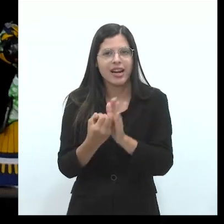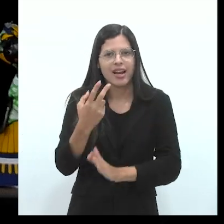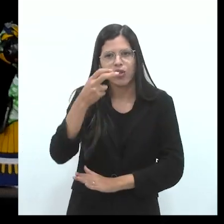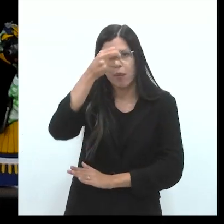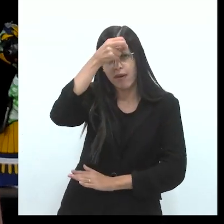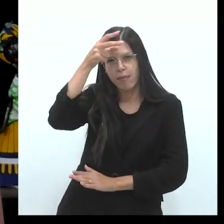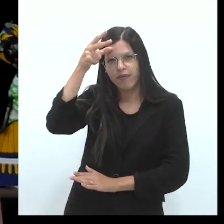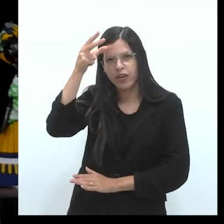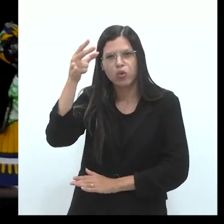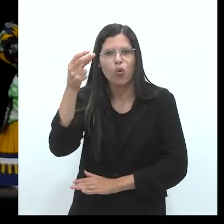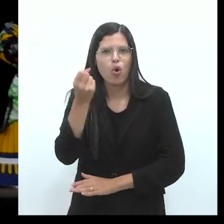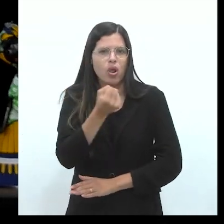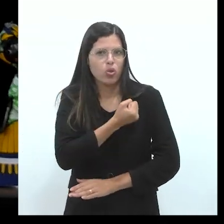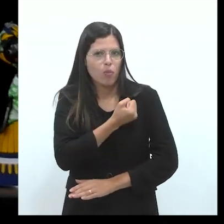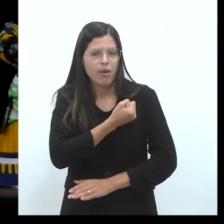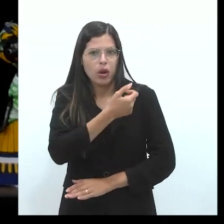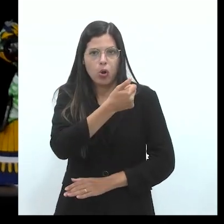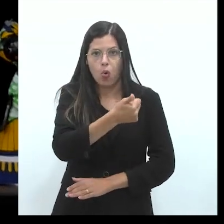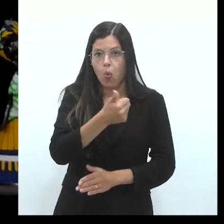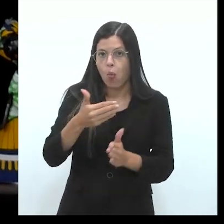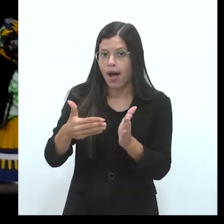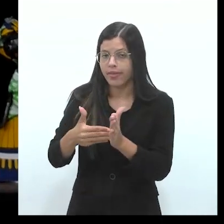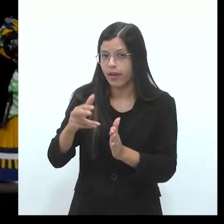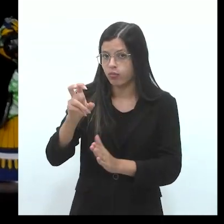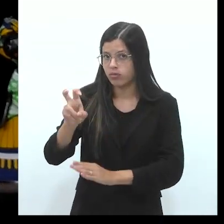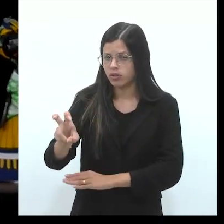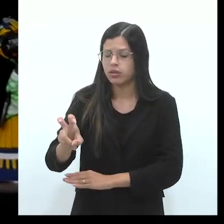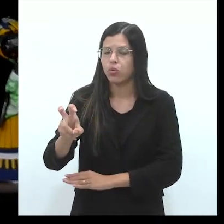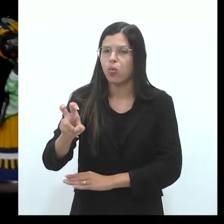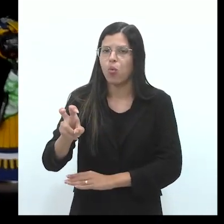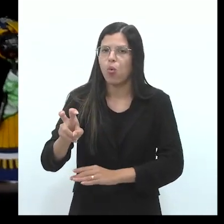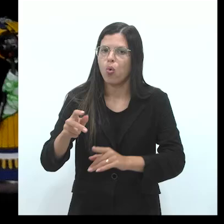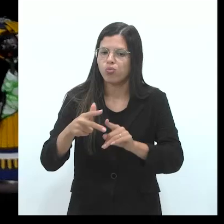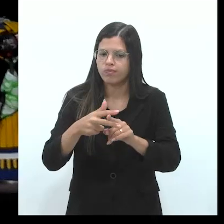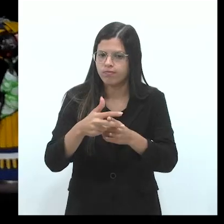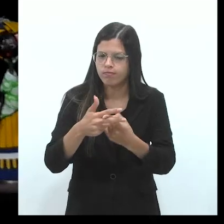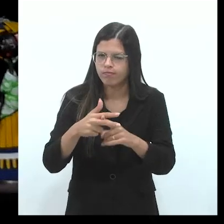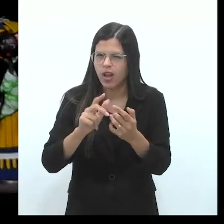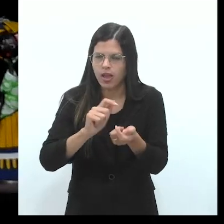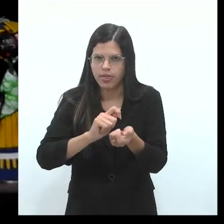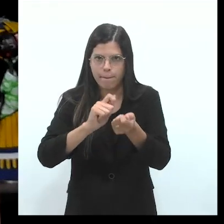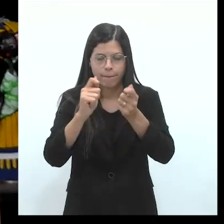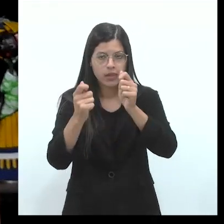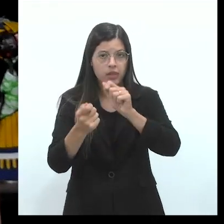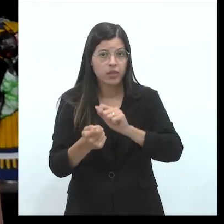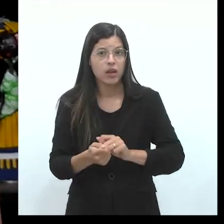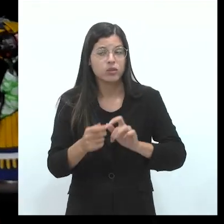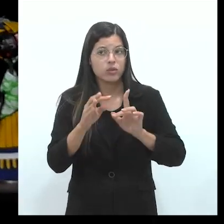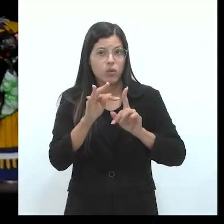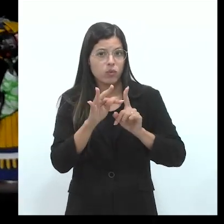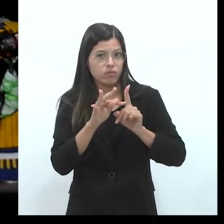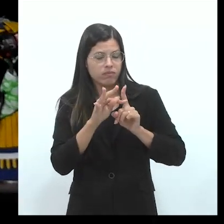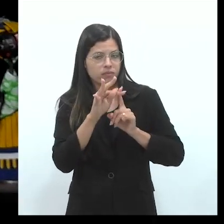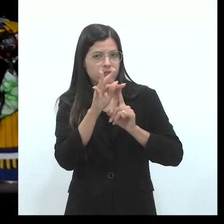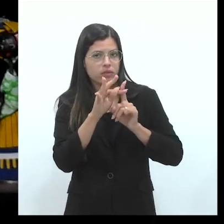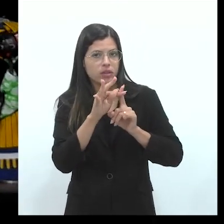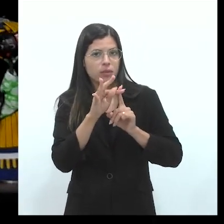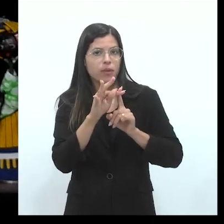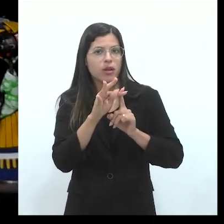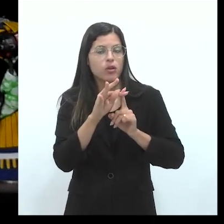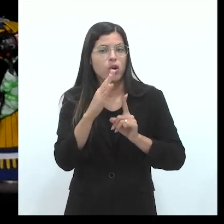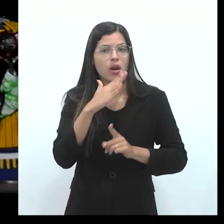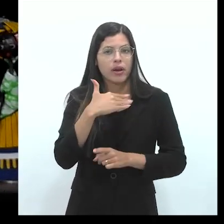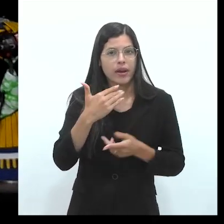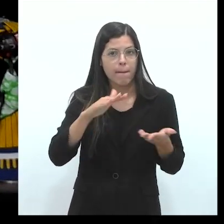pela prefeitura, o nível 1 ao nível 5, eles foram ajustados de acordo com a temperatura na qual